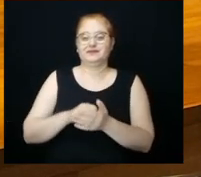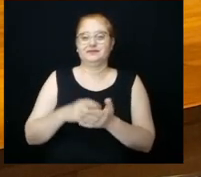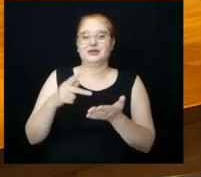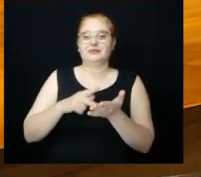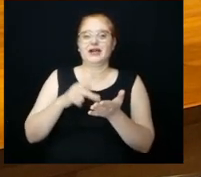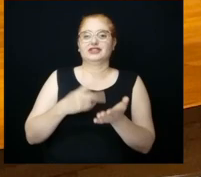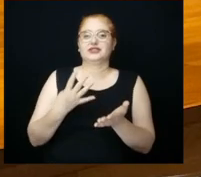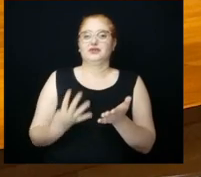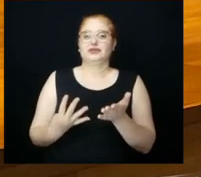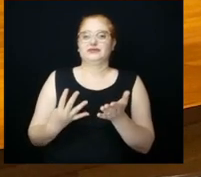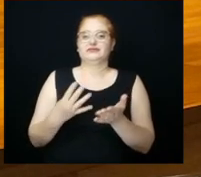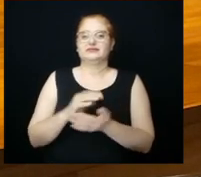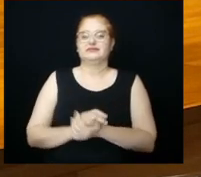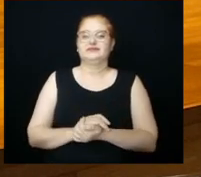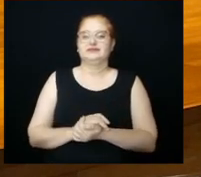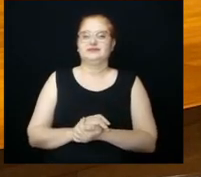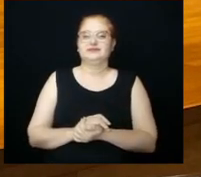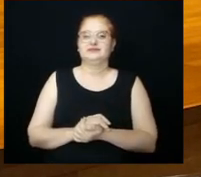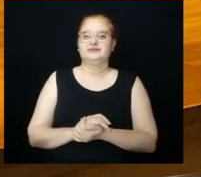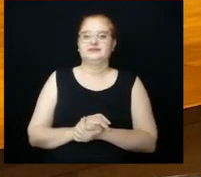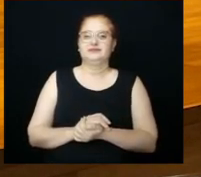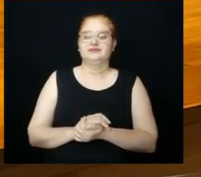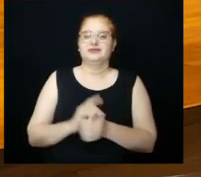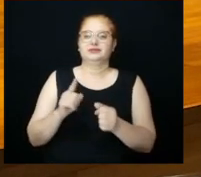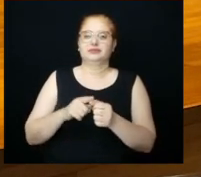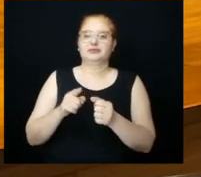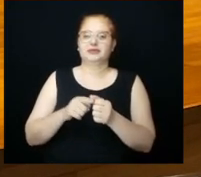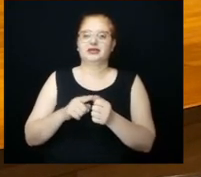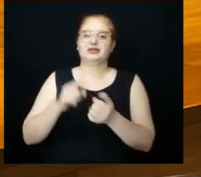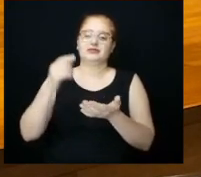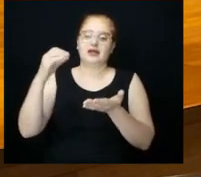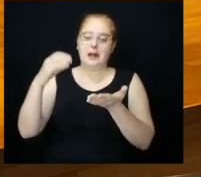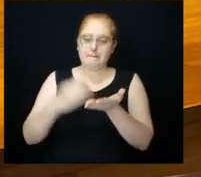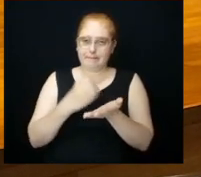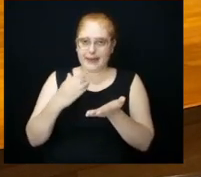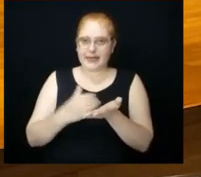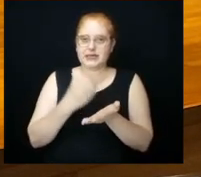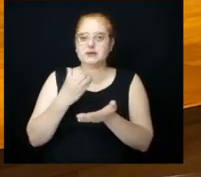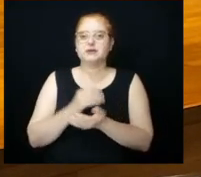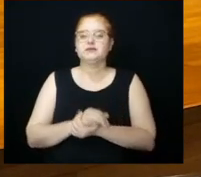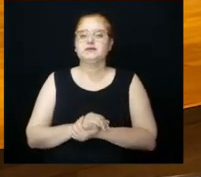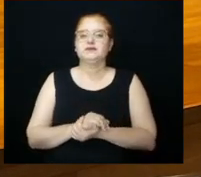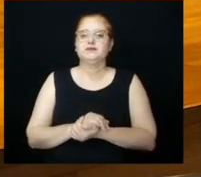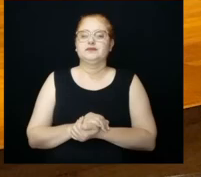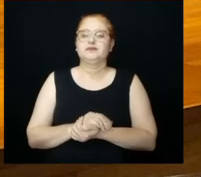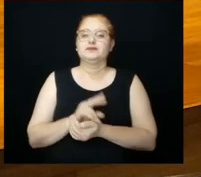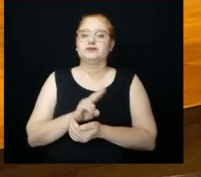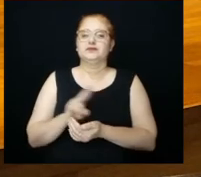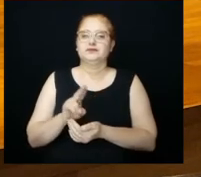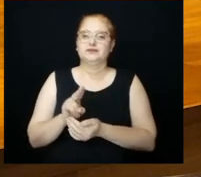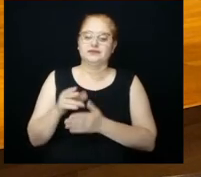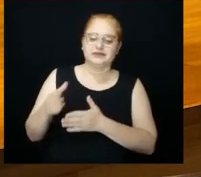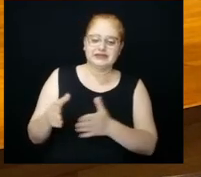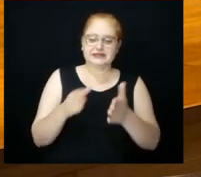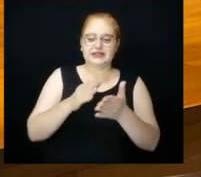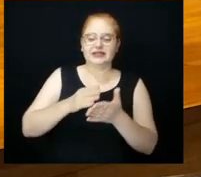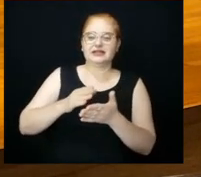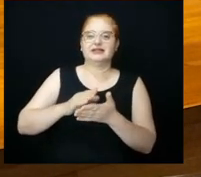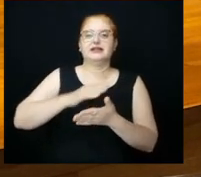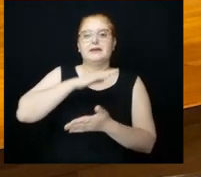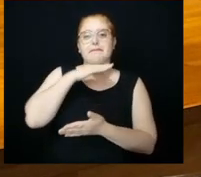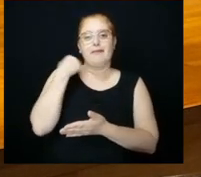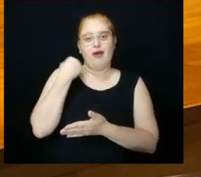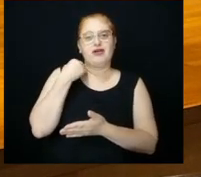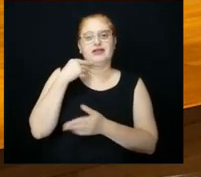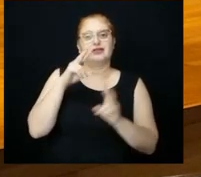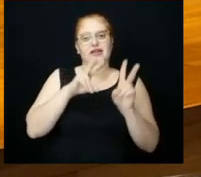Página 4. É o primeiro capítulo. O primeiro capítulo se chama Estrada Morta. O título